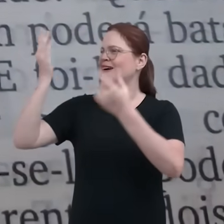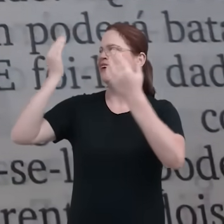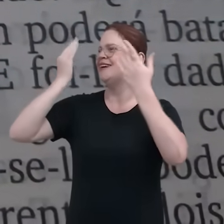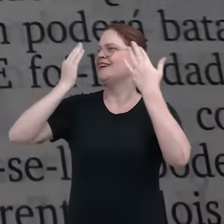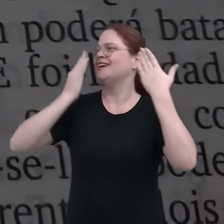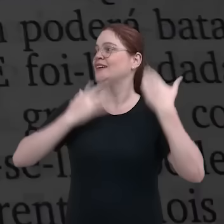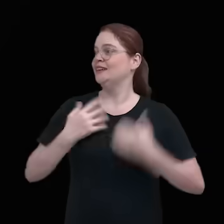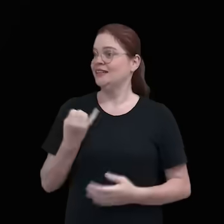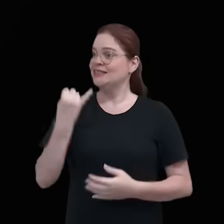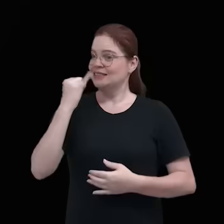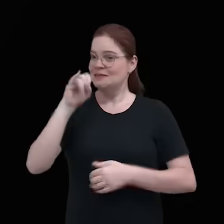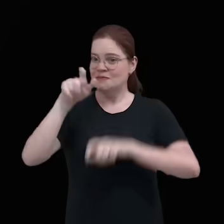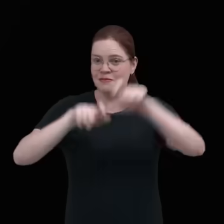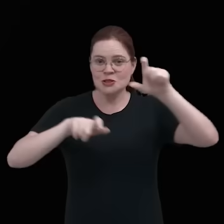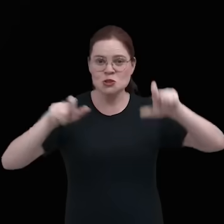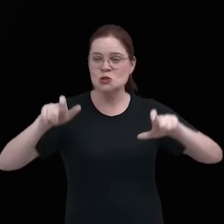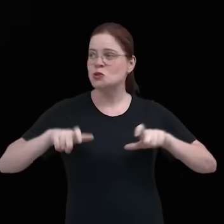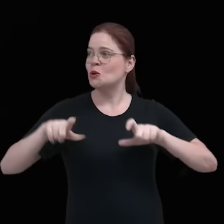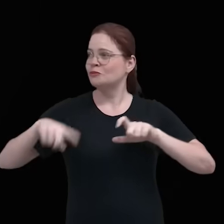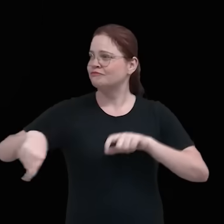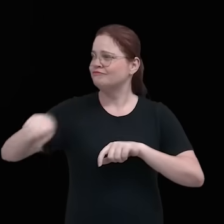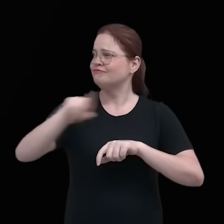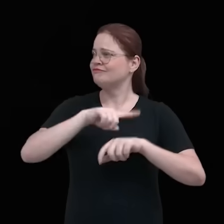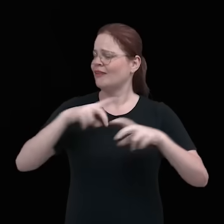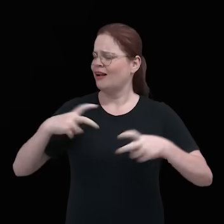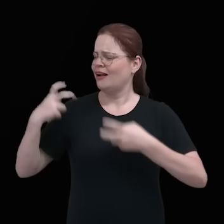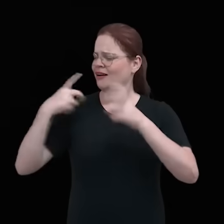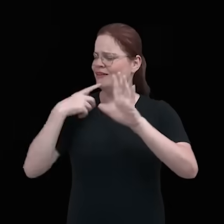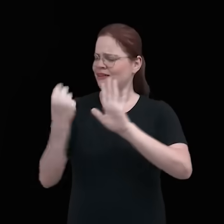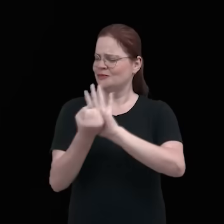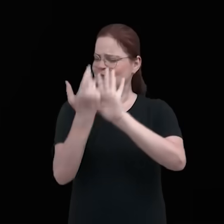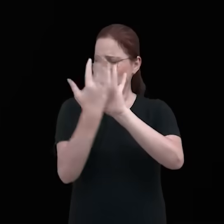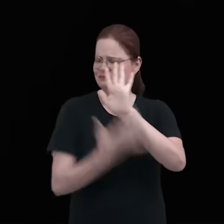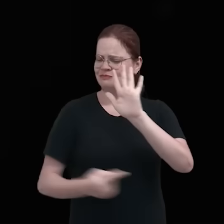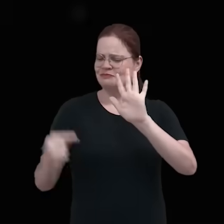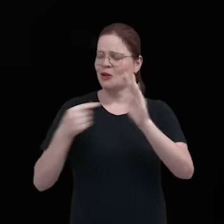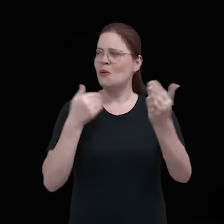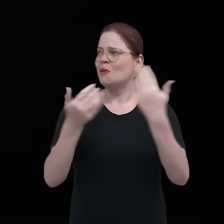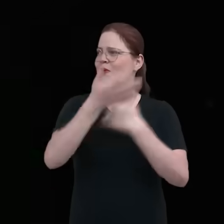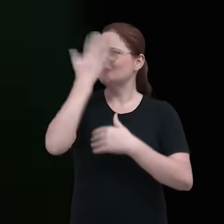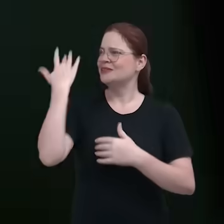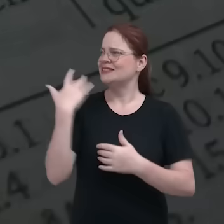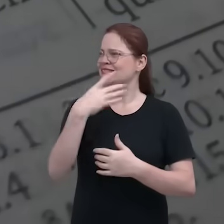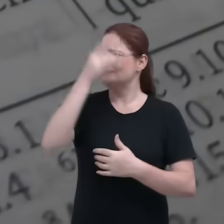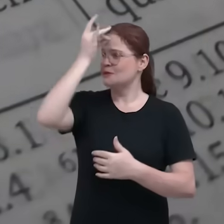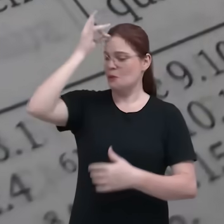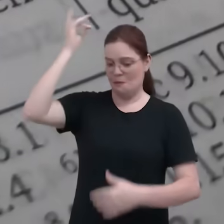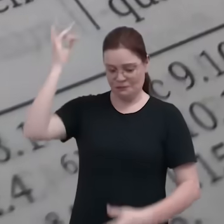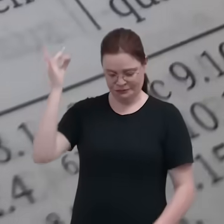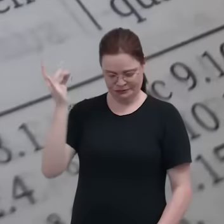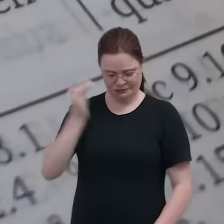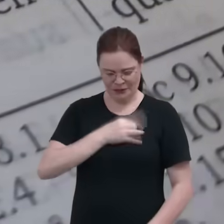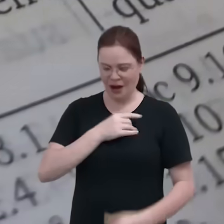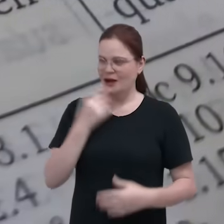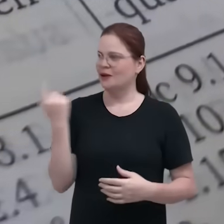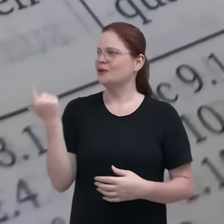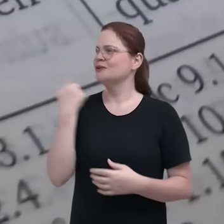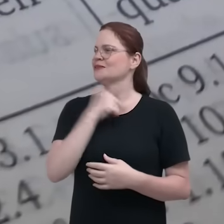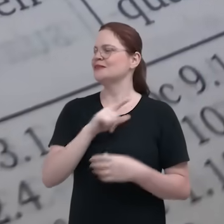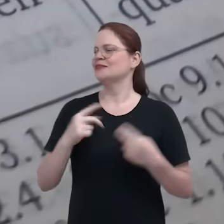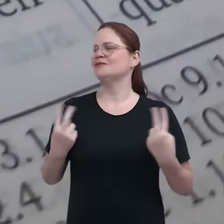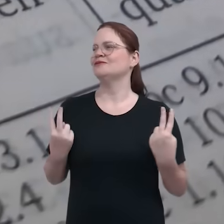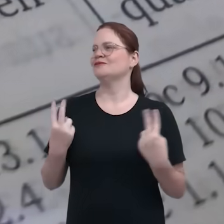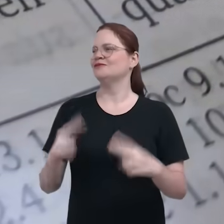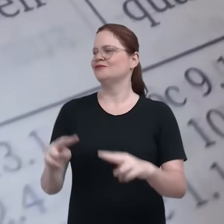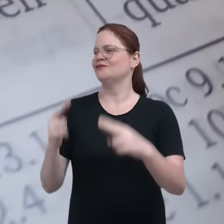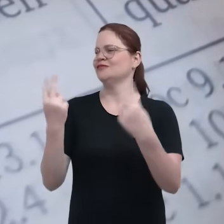Jesus. E quem tiver Teu sangue sobre si terá